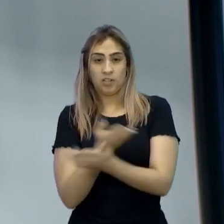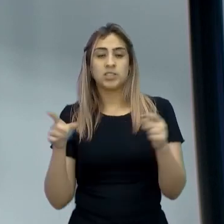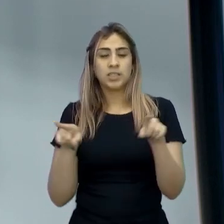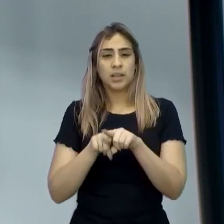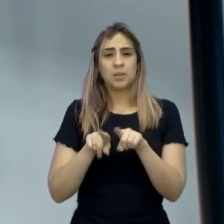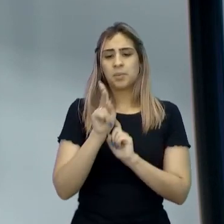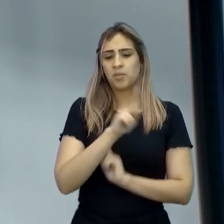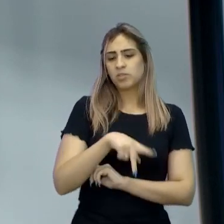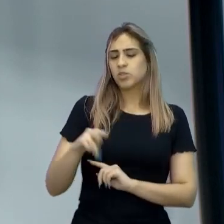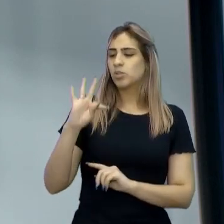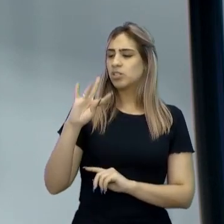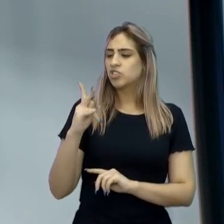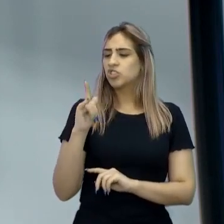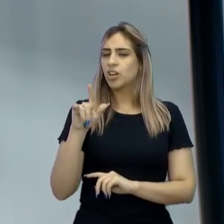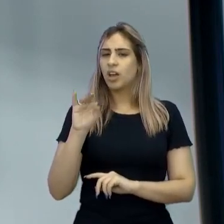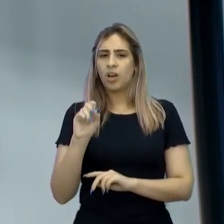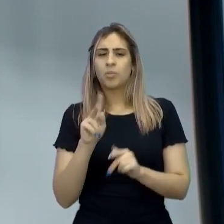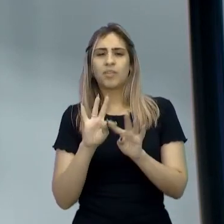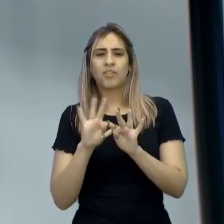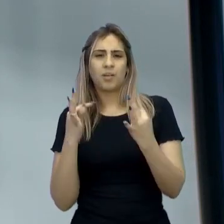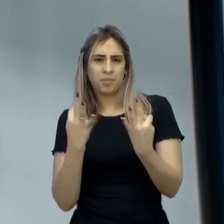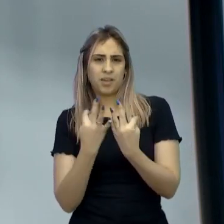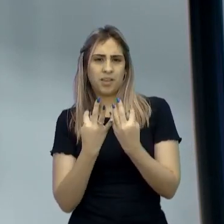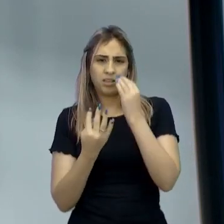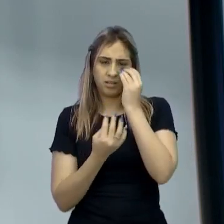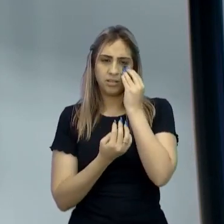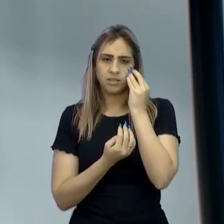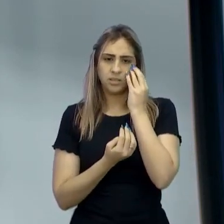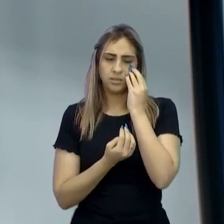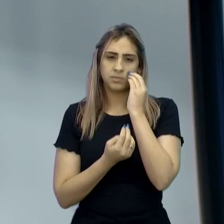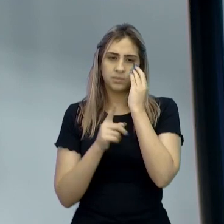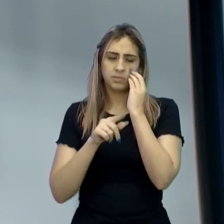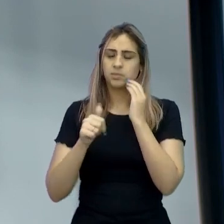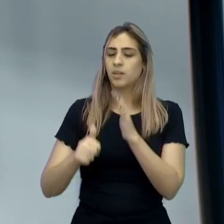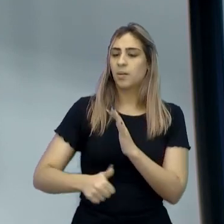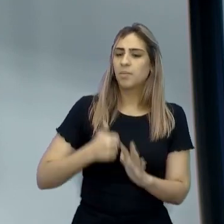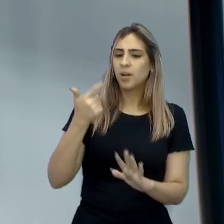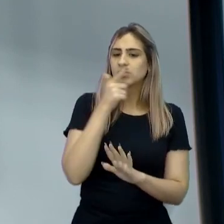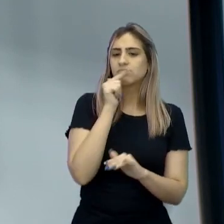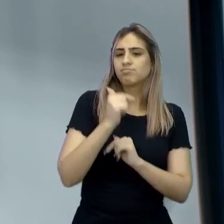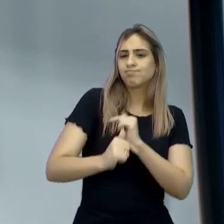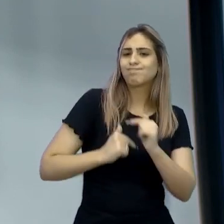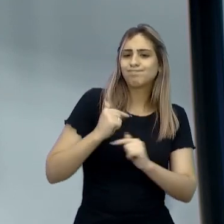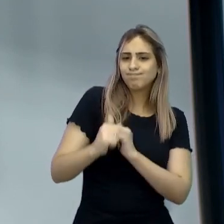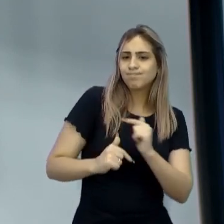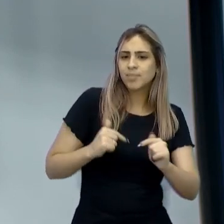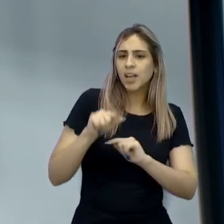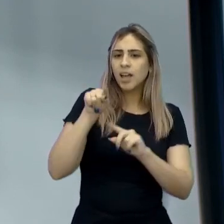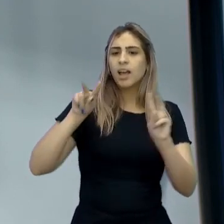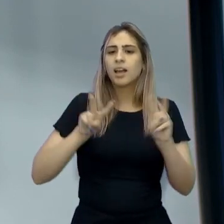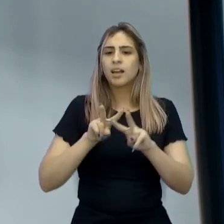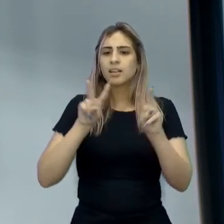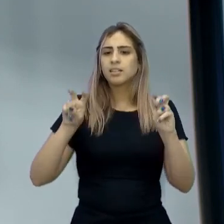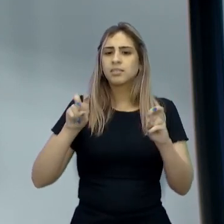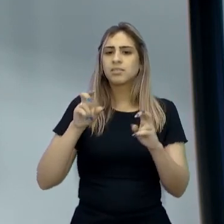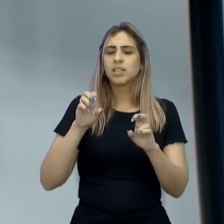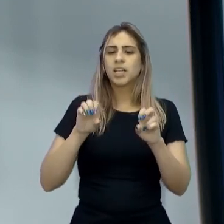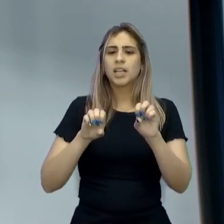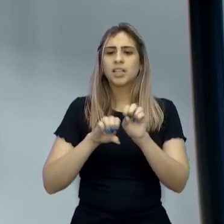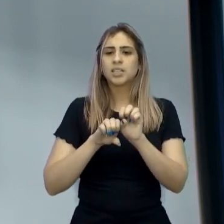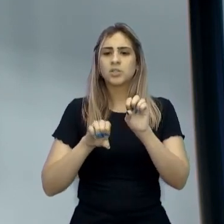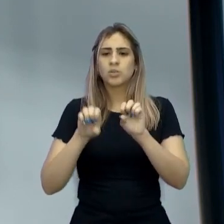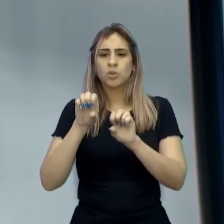próprio professor Tiago, a professora Fabi, o professor Guerreiro, enfim, lidam melhor, conseguem trabalhar essa questão